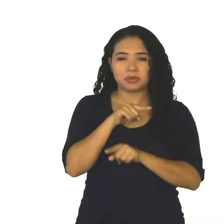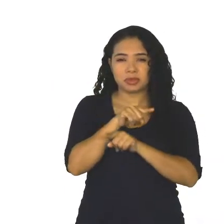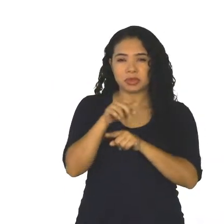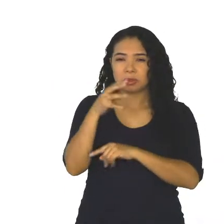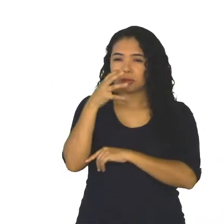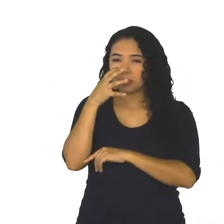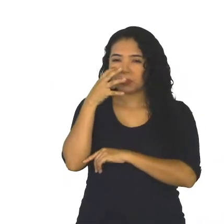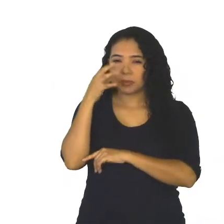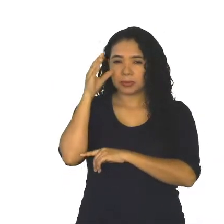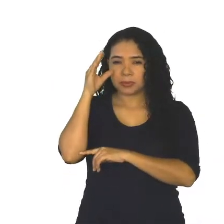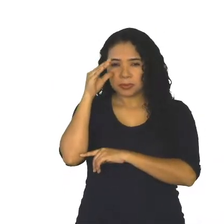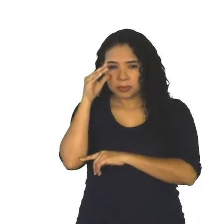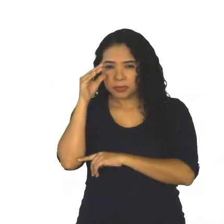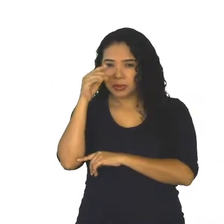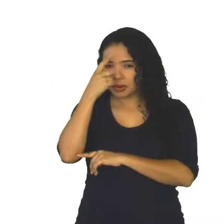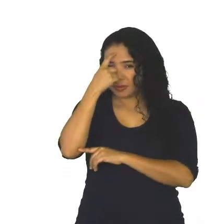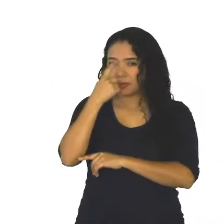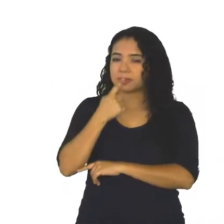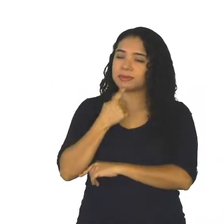imagem.